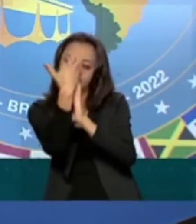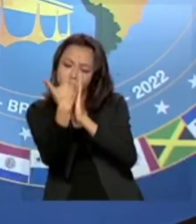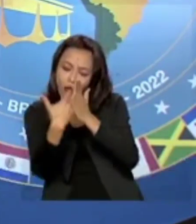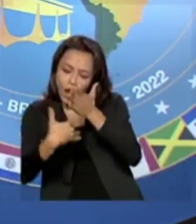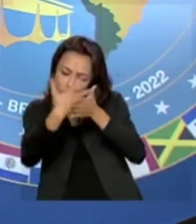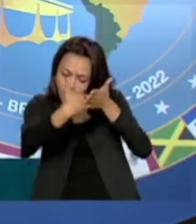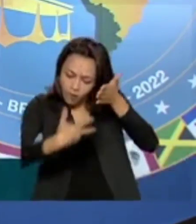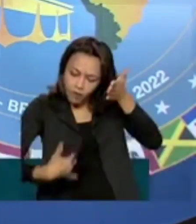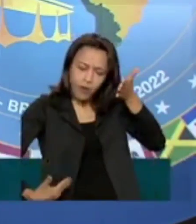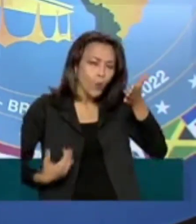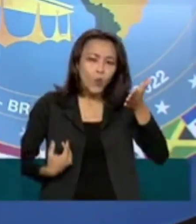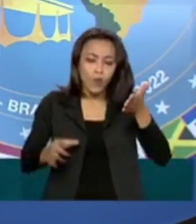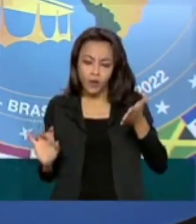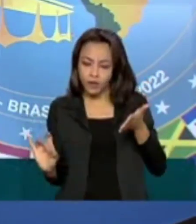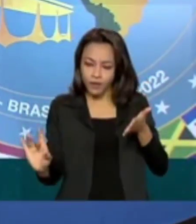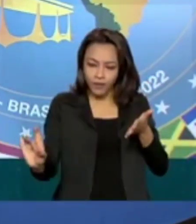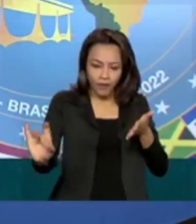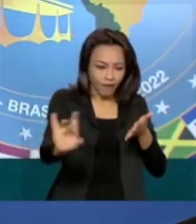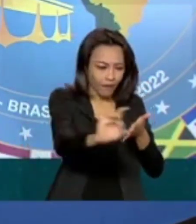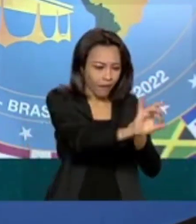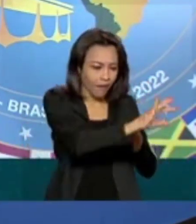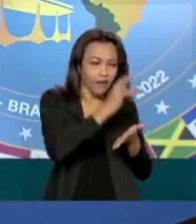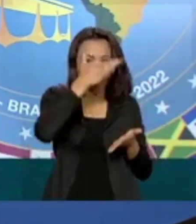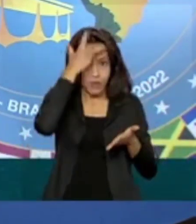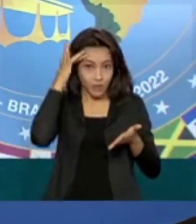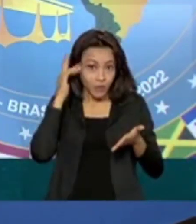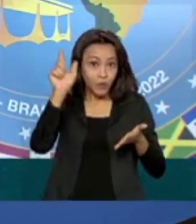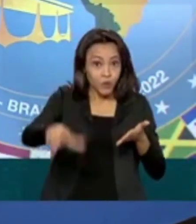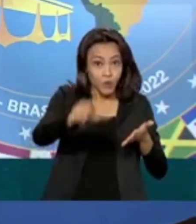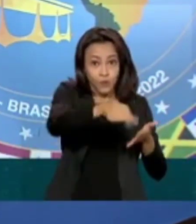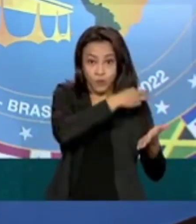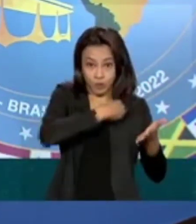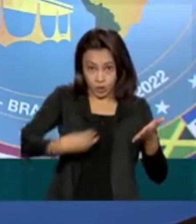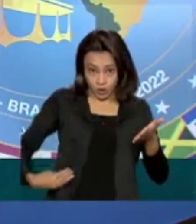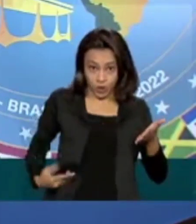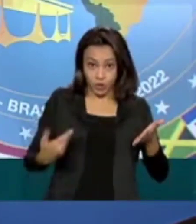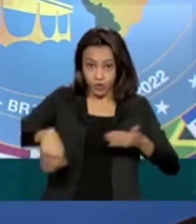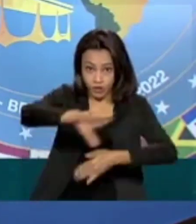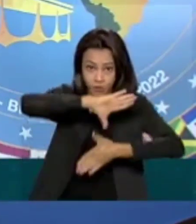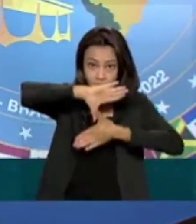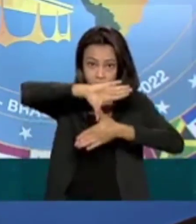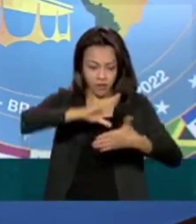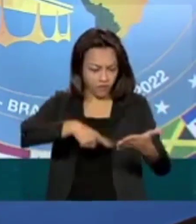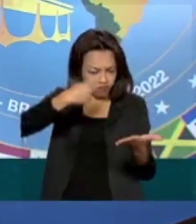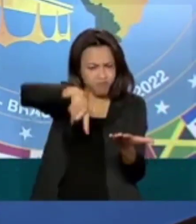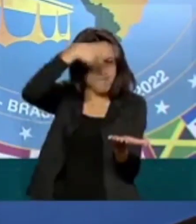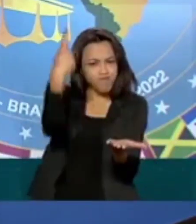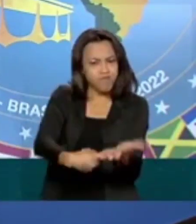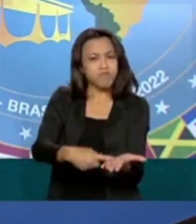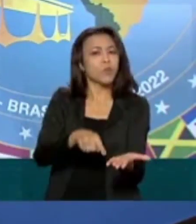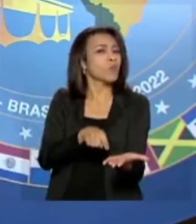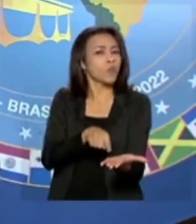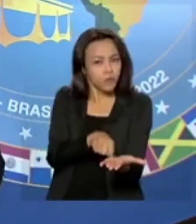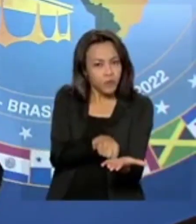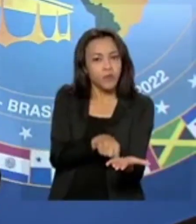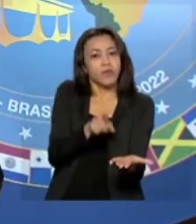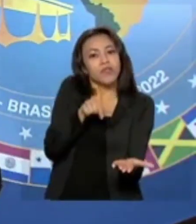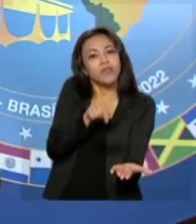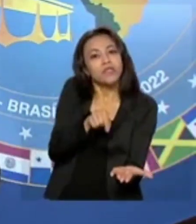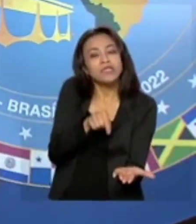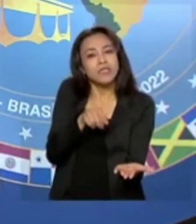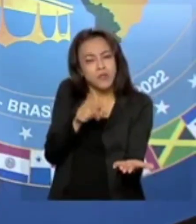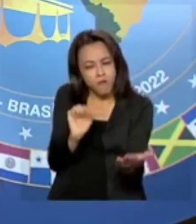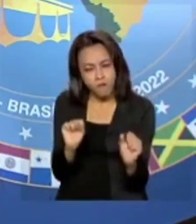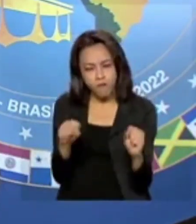os integrantes da Conferência de Ministros da Defesa das Américas vão reafirmar o compromisso de promover